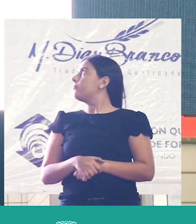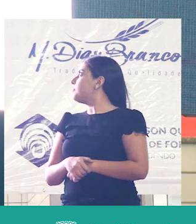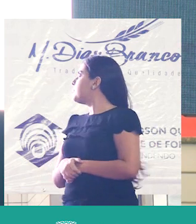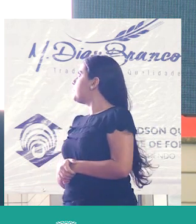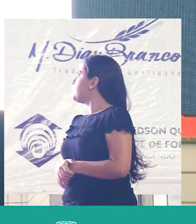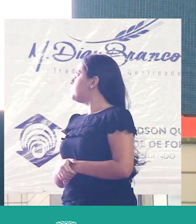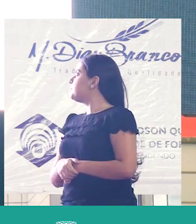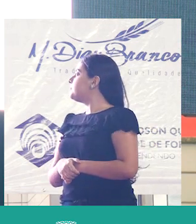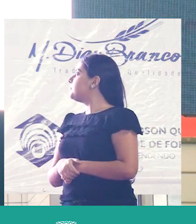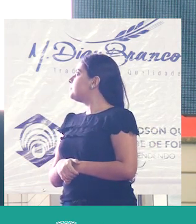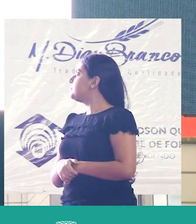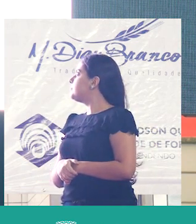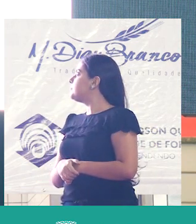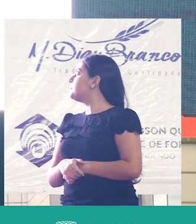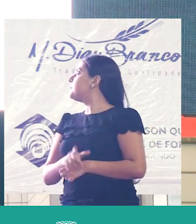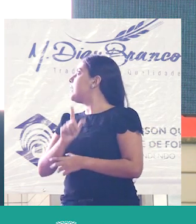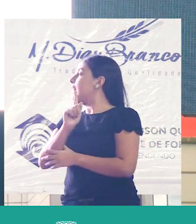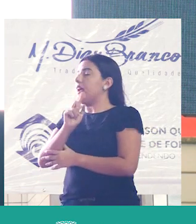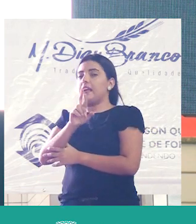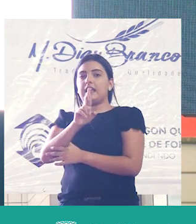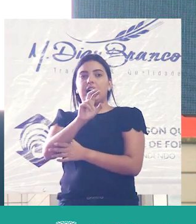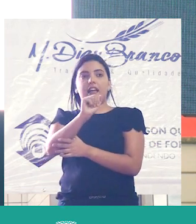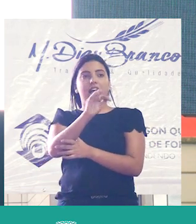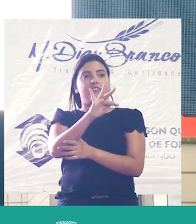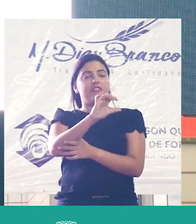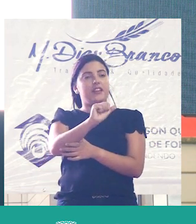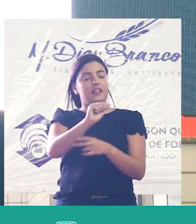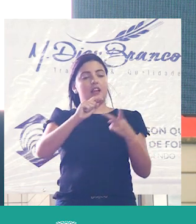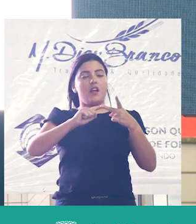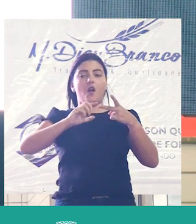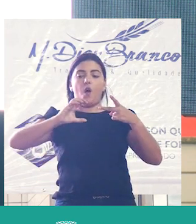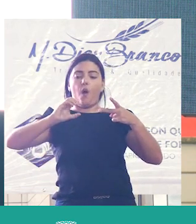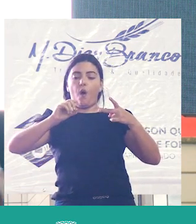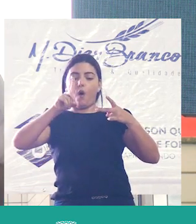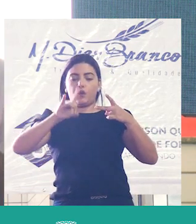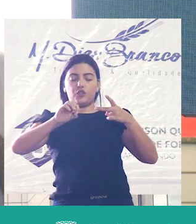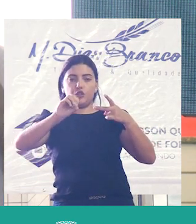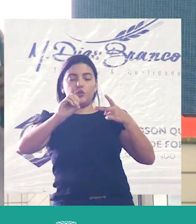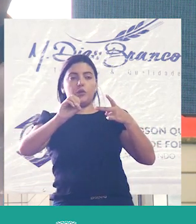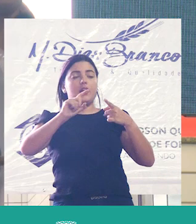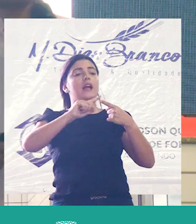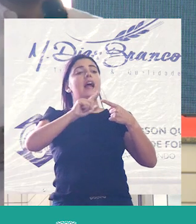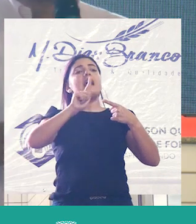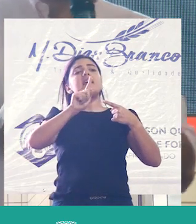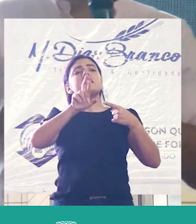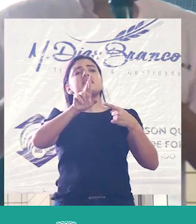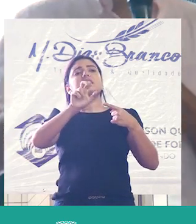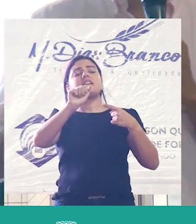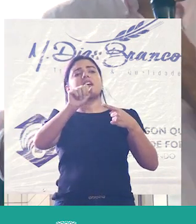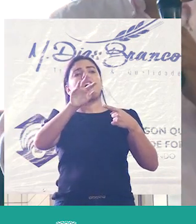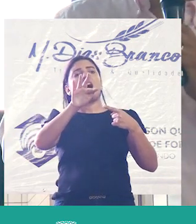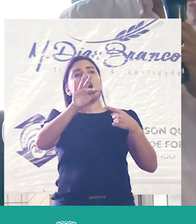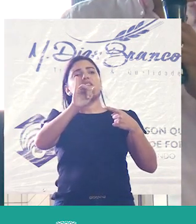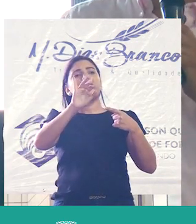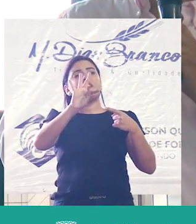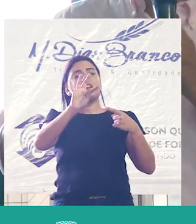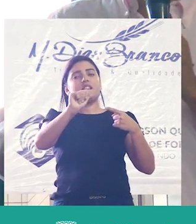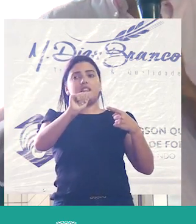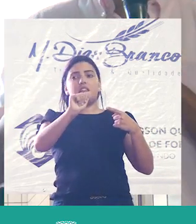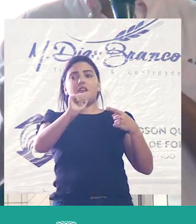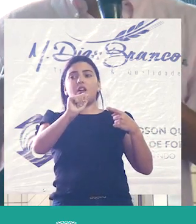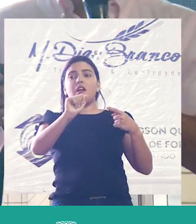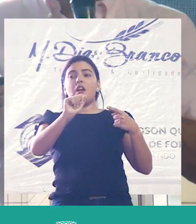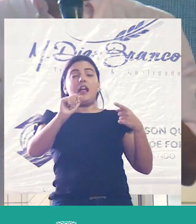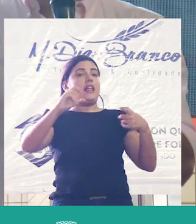no forno são colocadas grafita comercial e óxido metálico. Grafita é uma variedade alotrópica